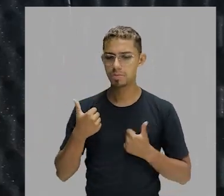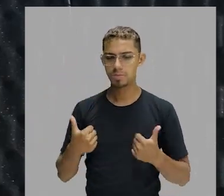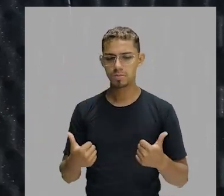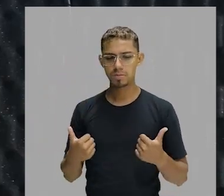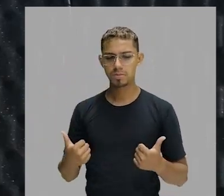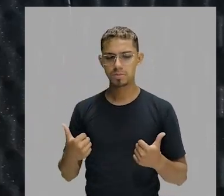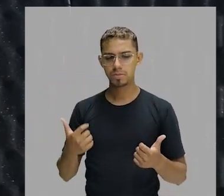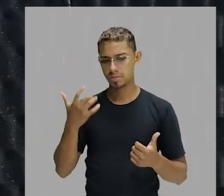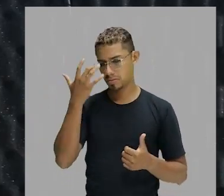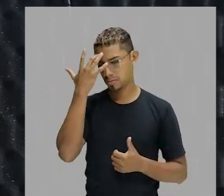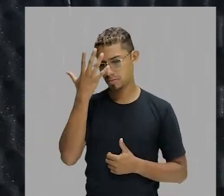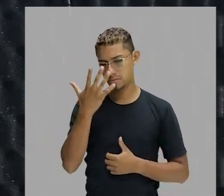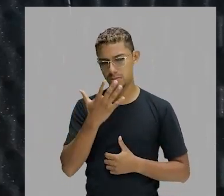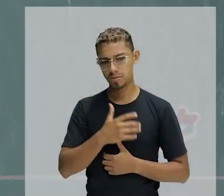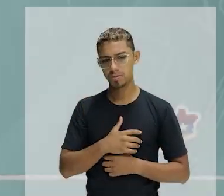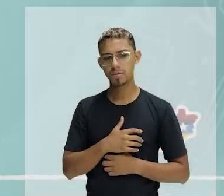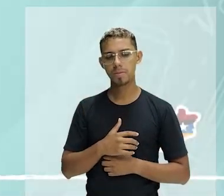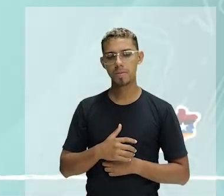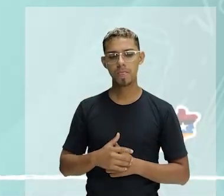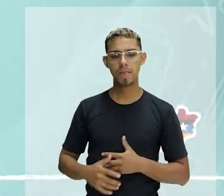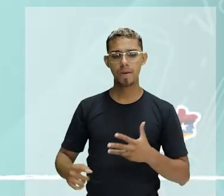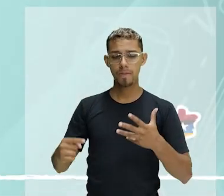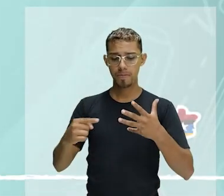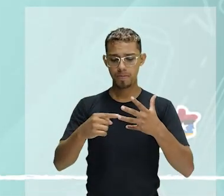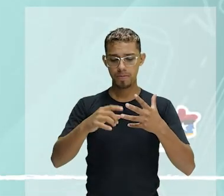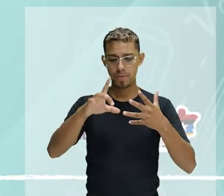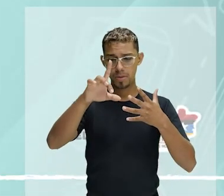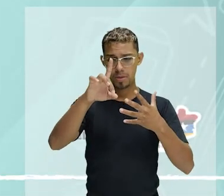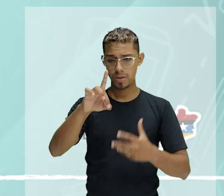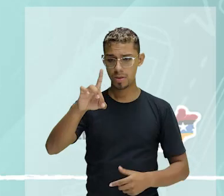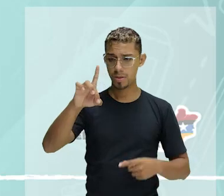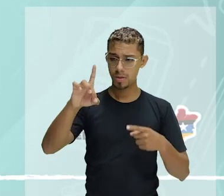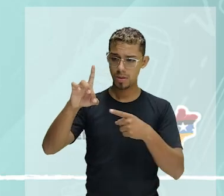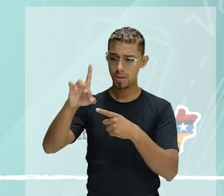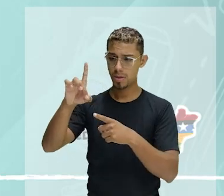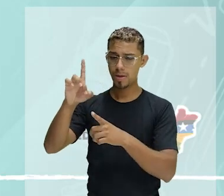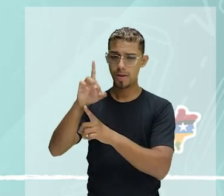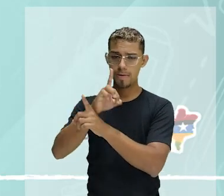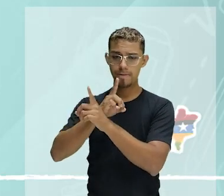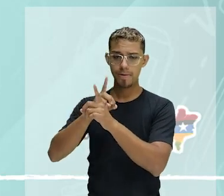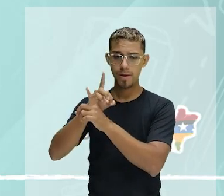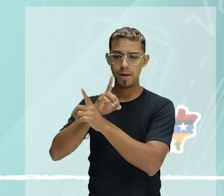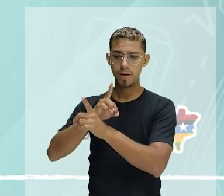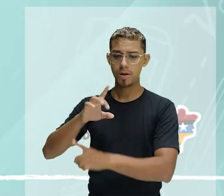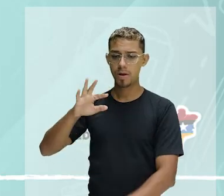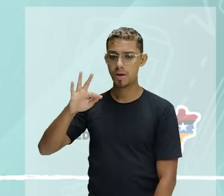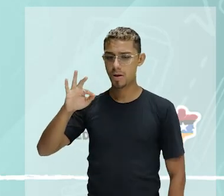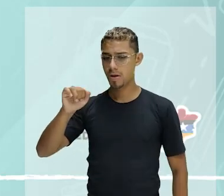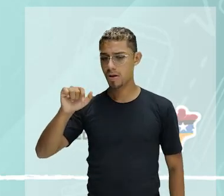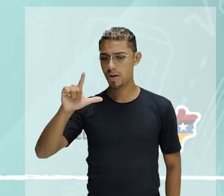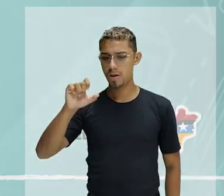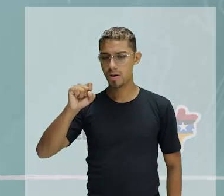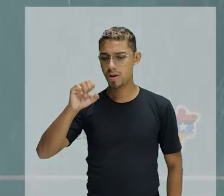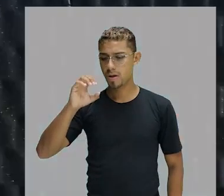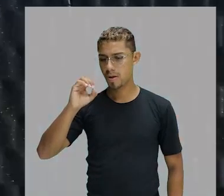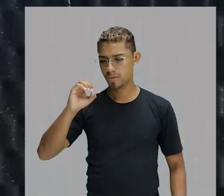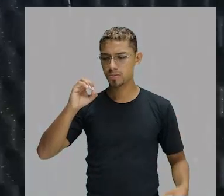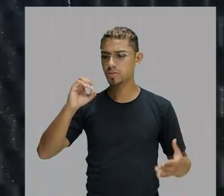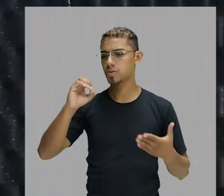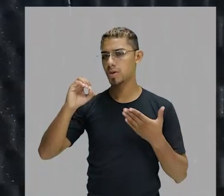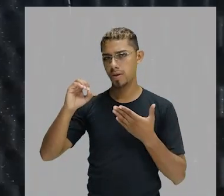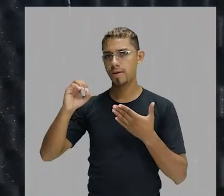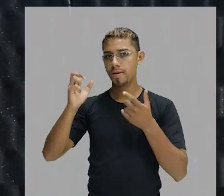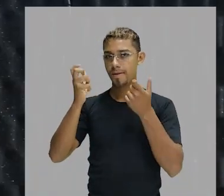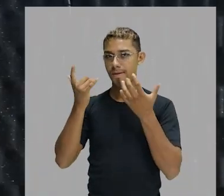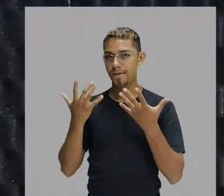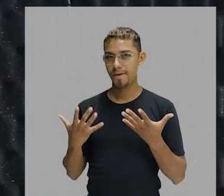Então, a letra E, ela é verdadeira. Então, ó, facinho, falamos muita coisa aí nessa questão, mas para tu ver, tá vendo?